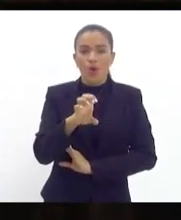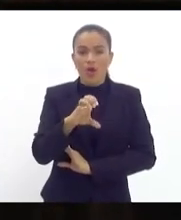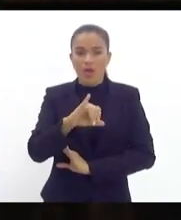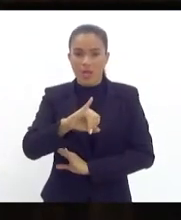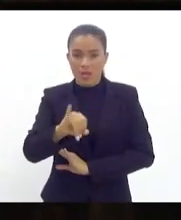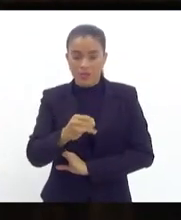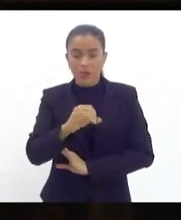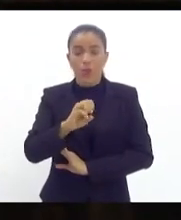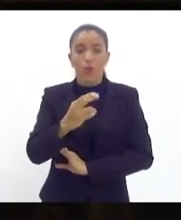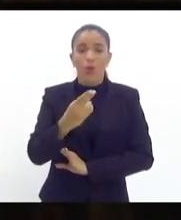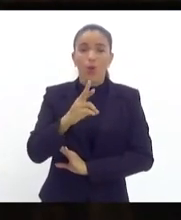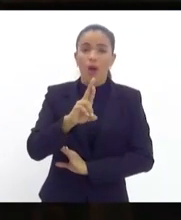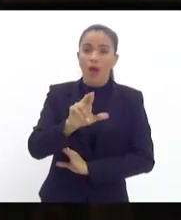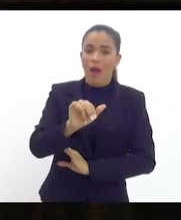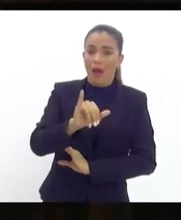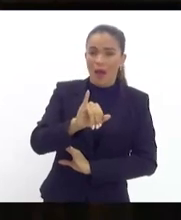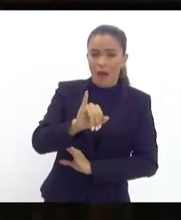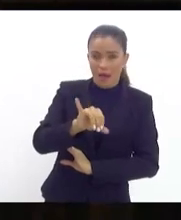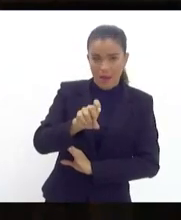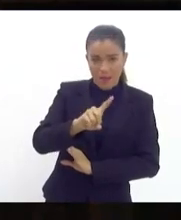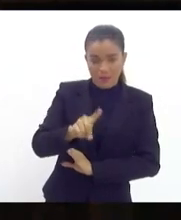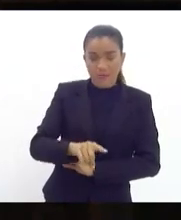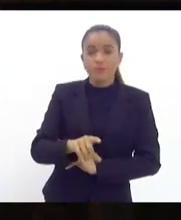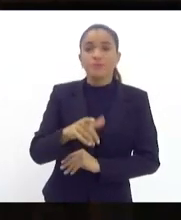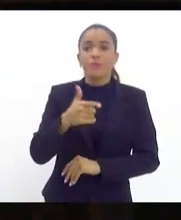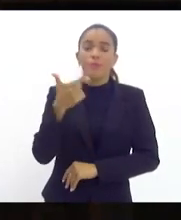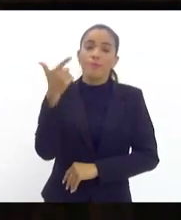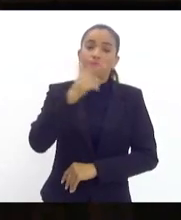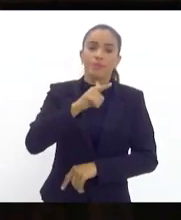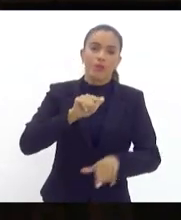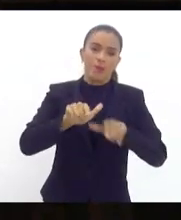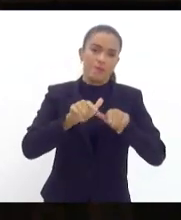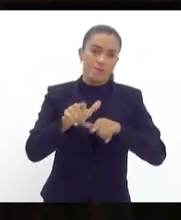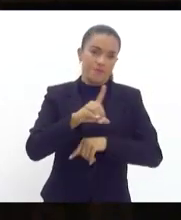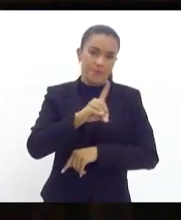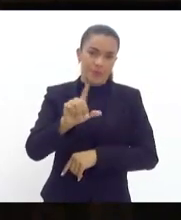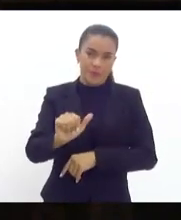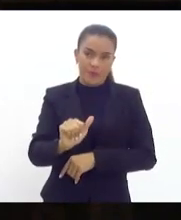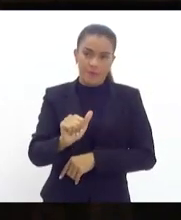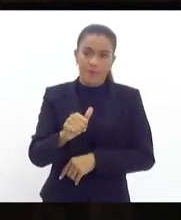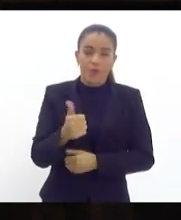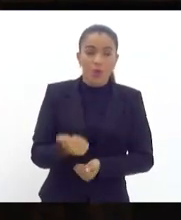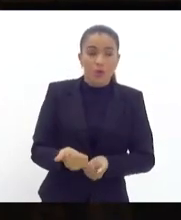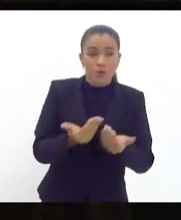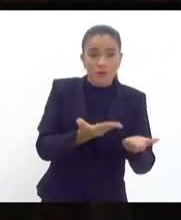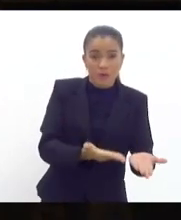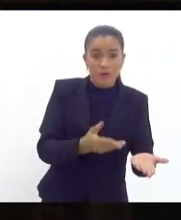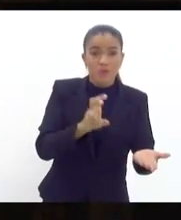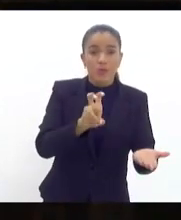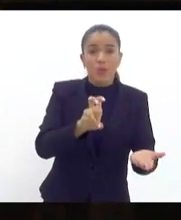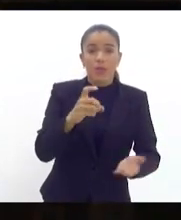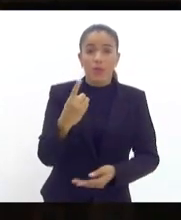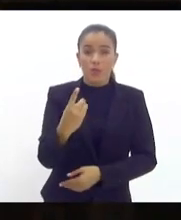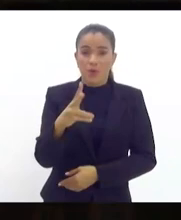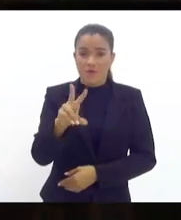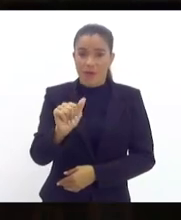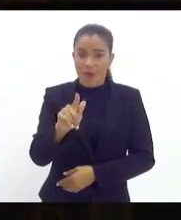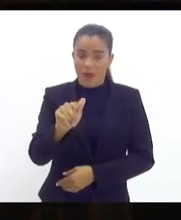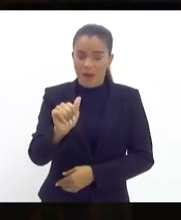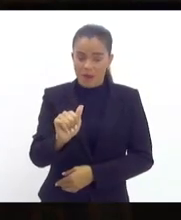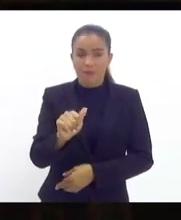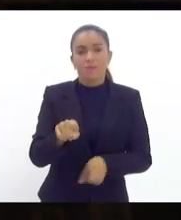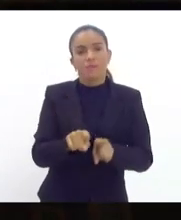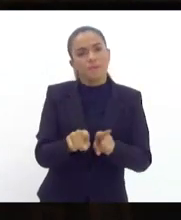nosso caso pro ex para poder trabalhar naquele dia nós temos nós oferecemos 51 vagas e